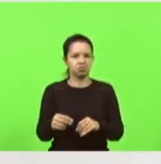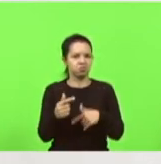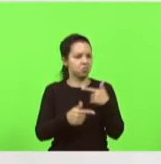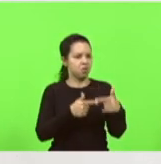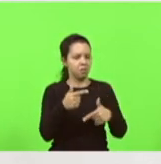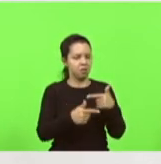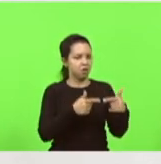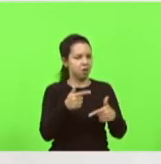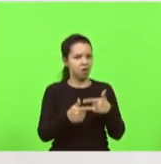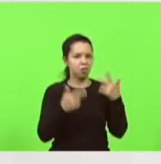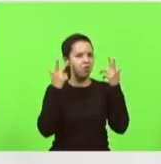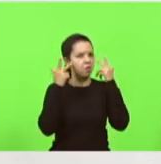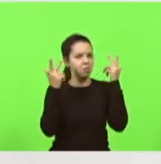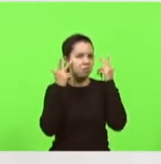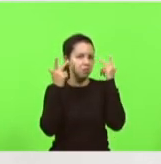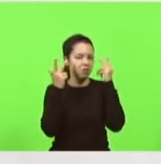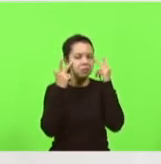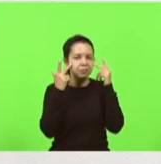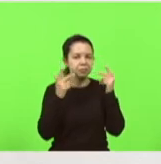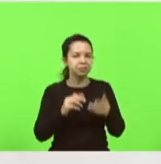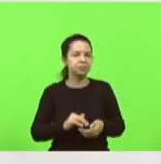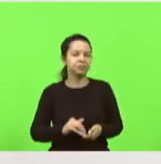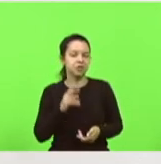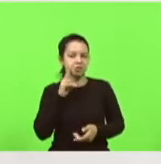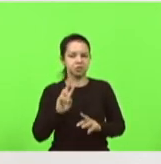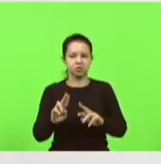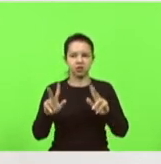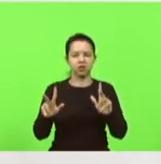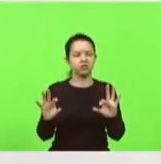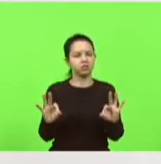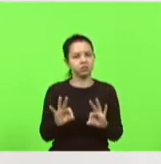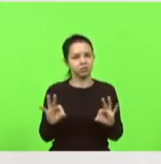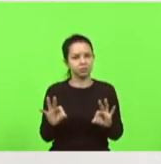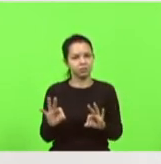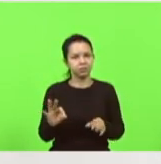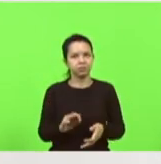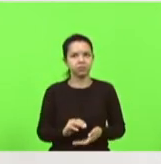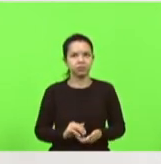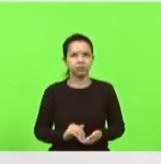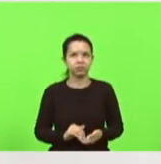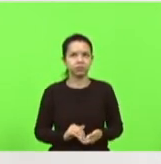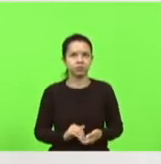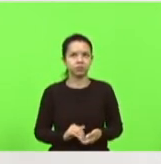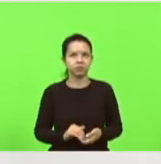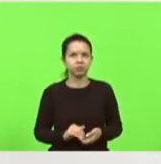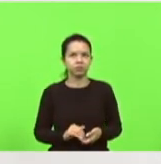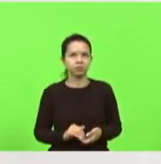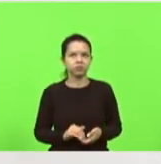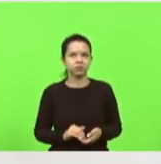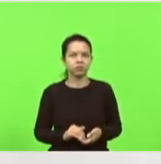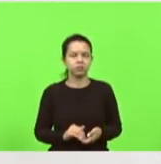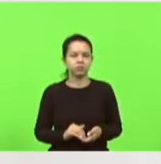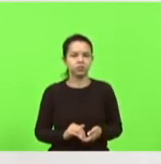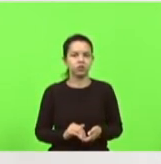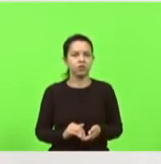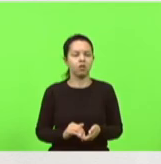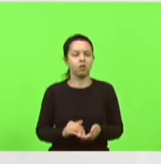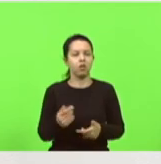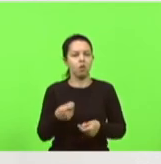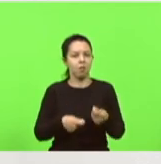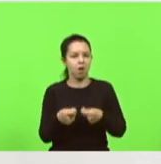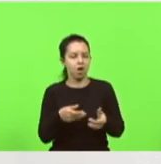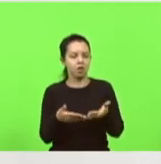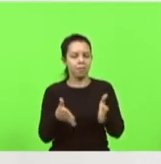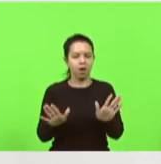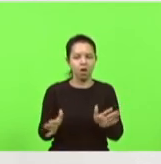né? Eu não vi diferença nenhuma, né? Estava tudo comércio aberto, todo mundo trabalhando, todo